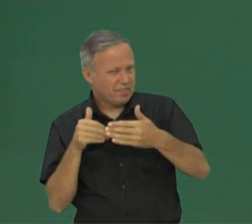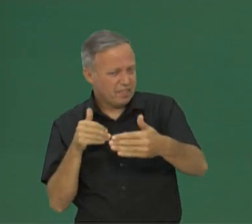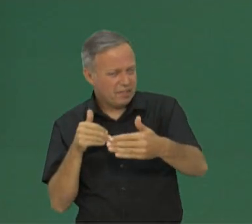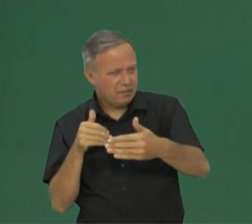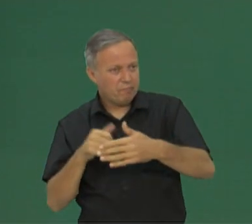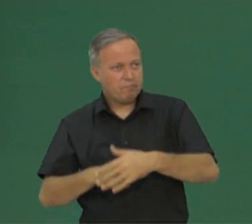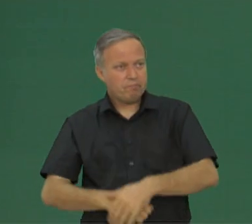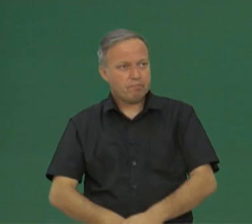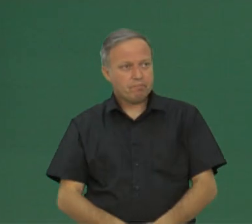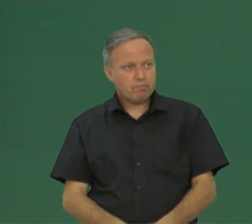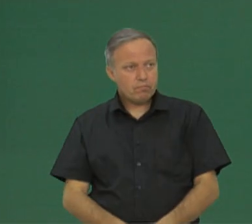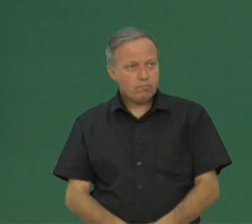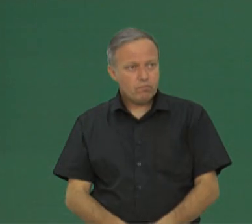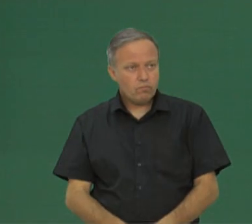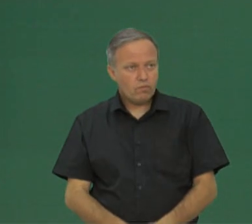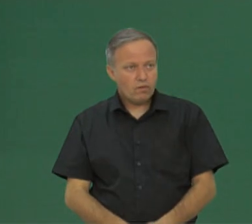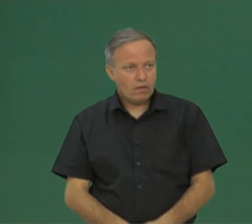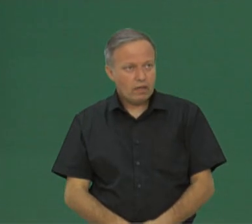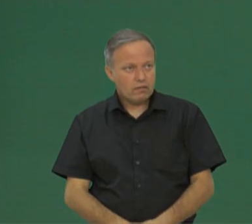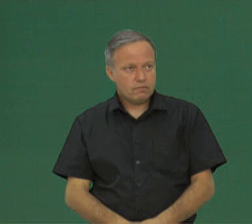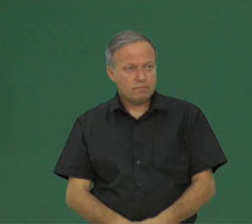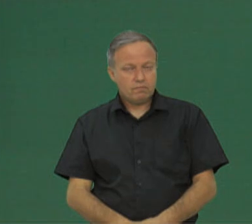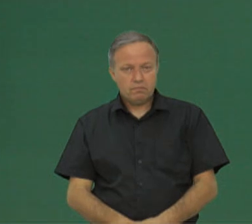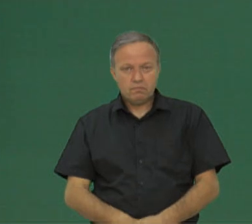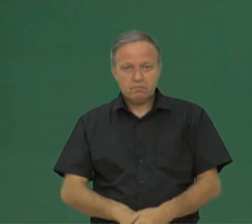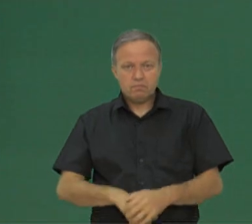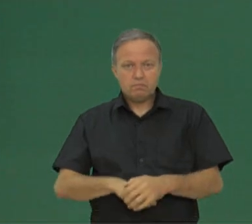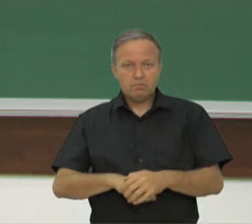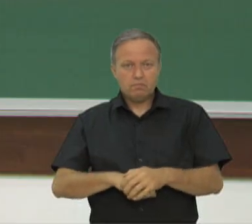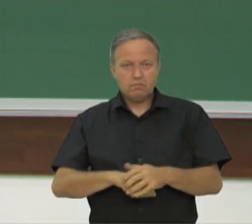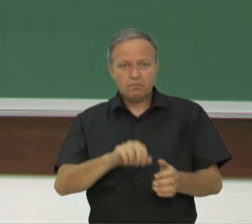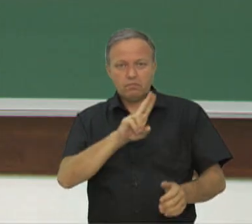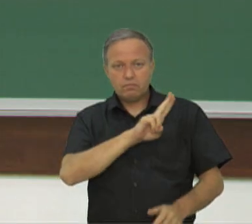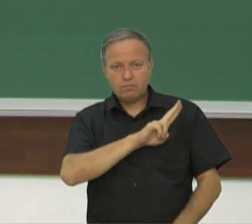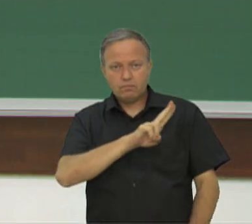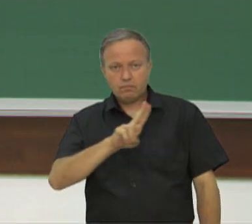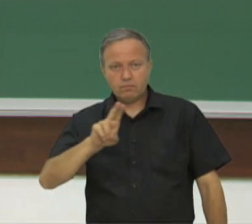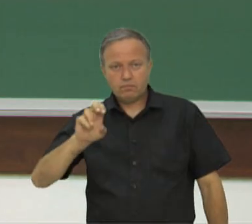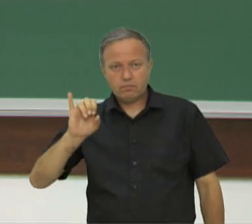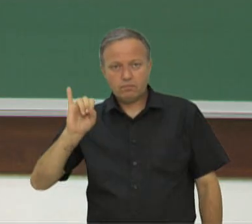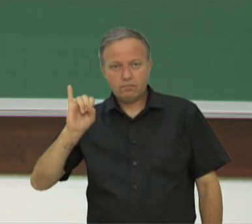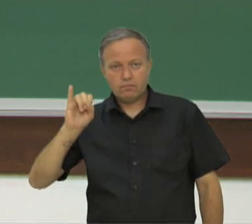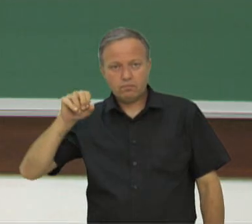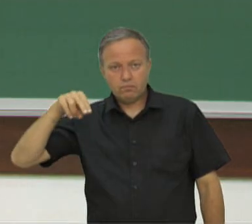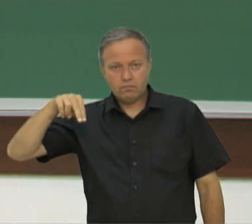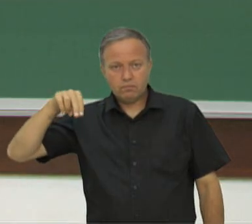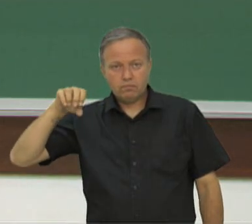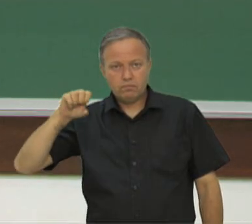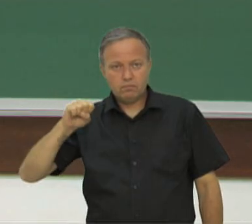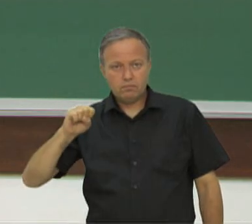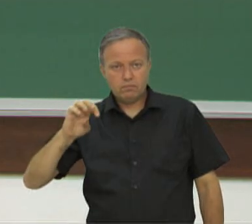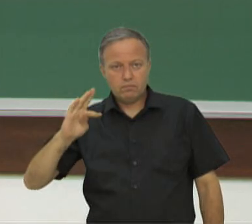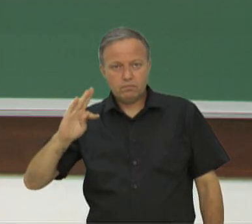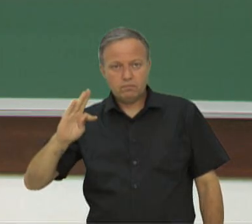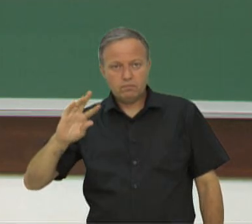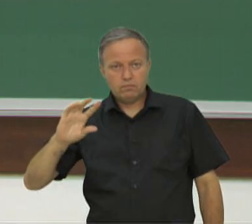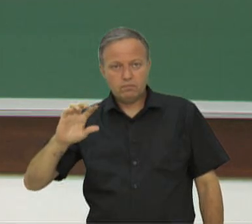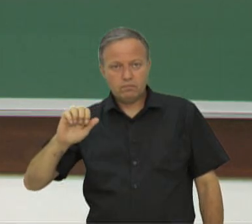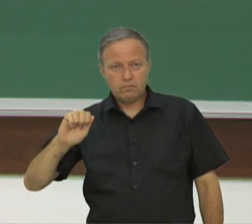lá? Olha só, instalação. Alguém já ouviu falar de instalação? Professora, eu